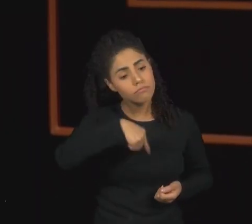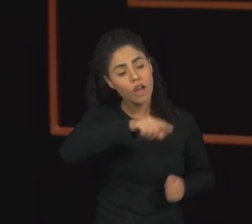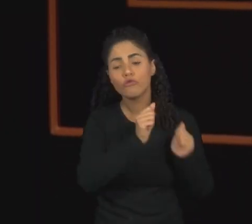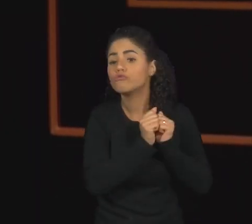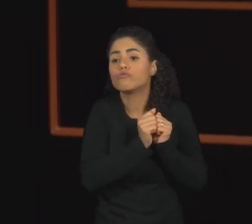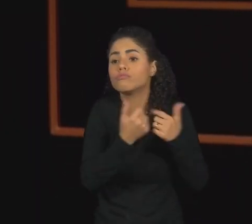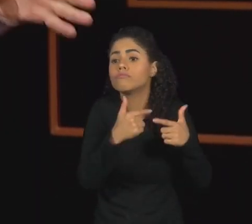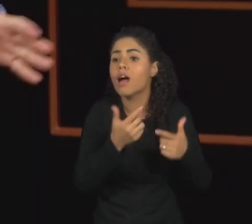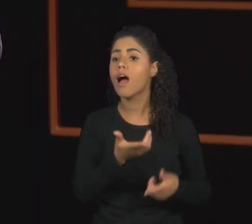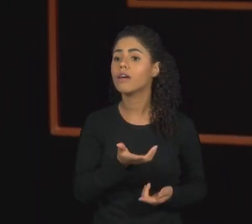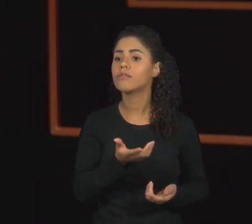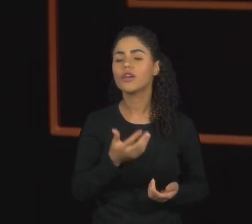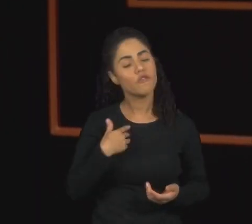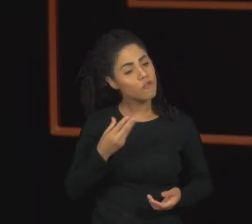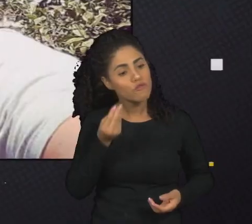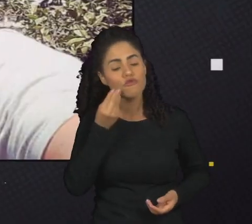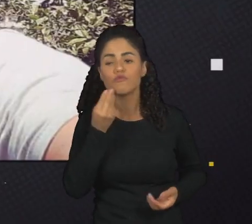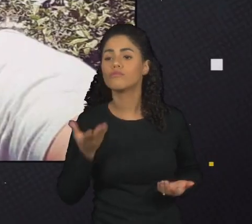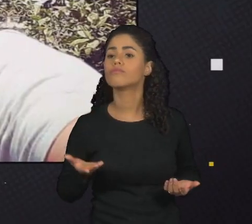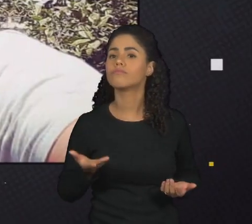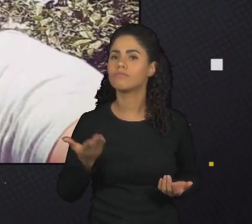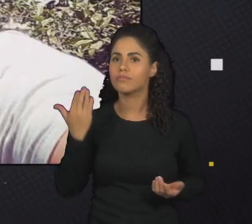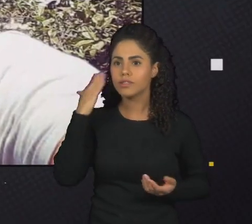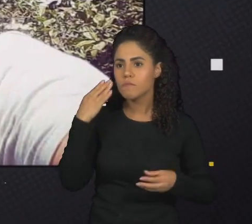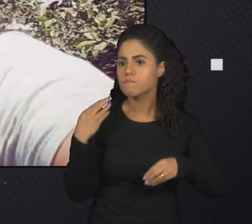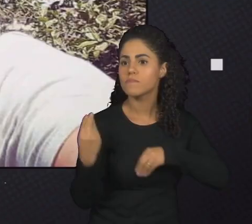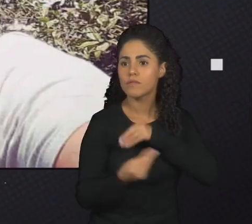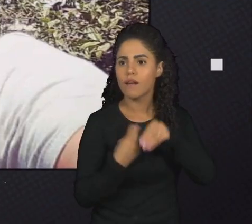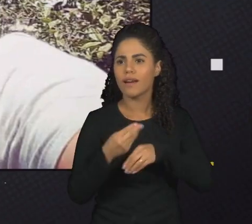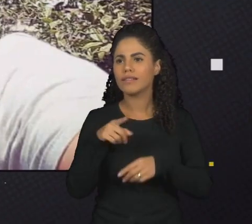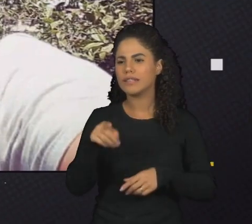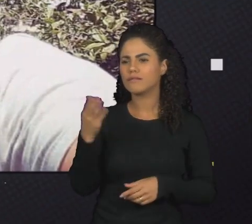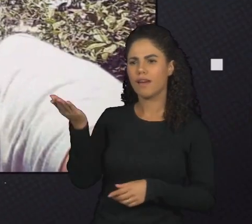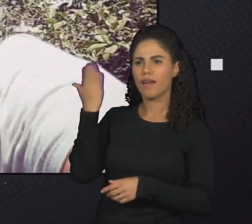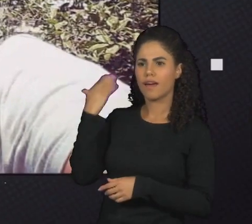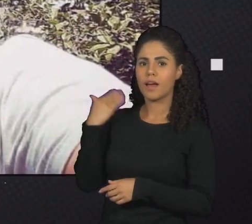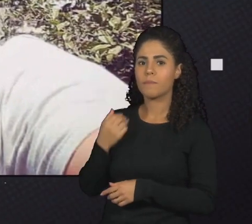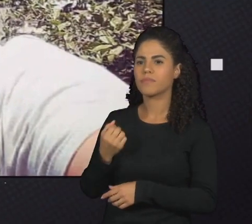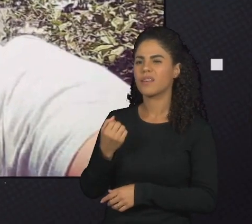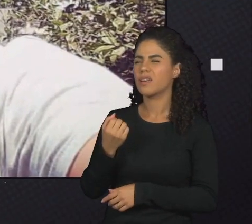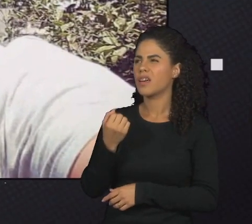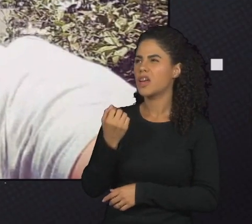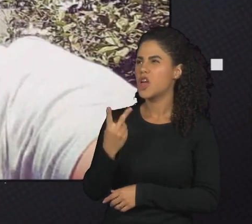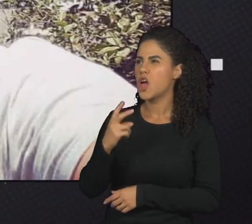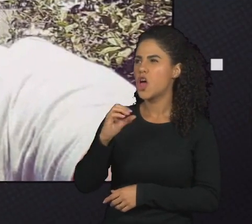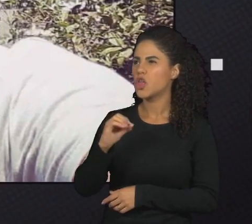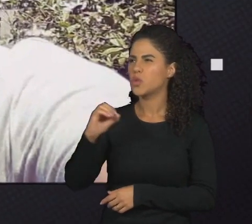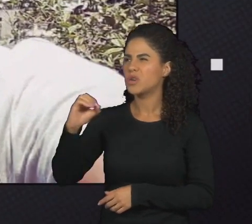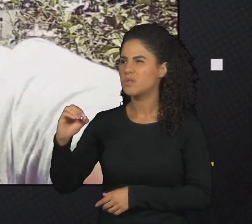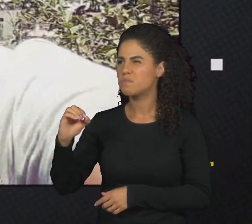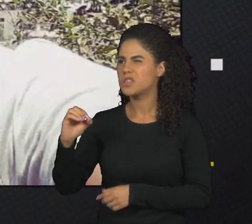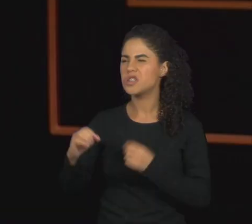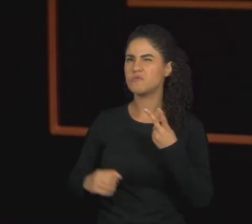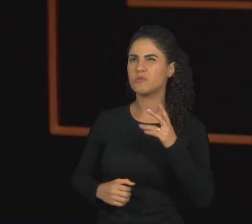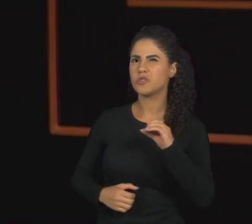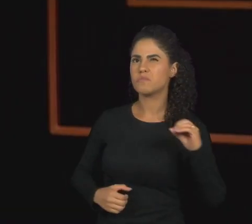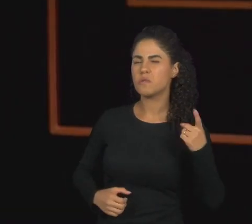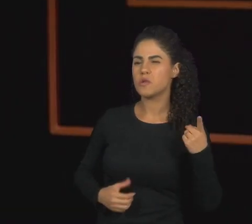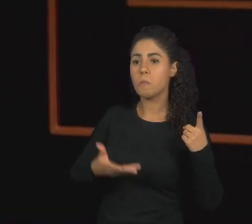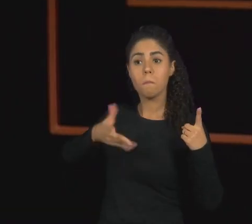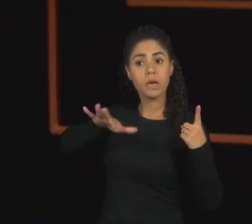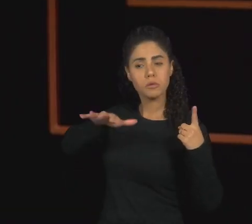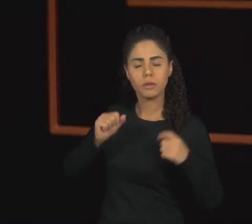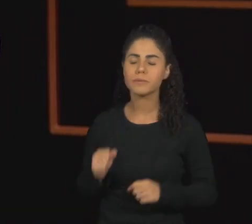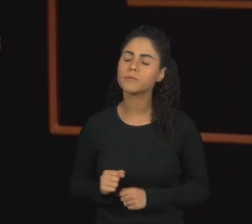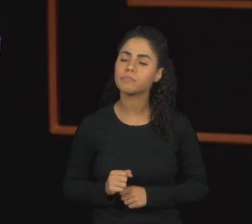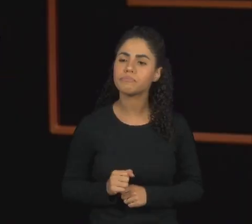eles e vou me meter com essa turma aqui. Isso era o ano 2000, 2001.